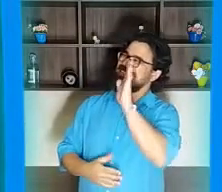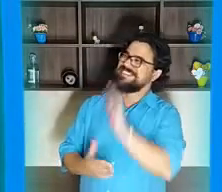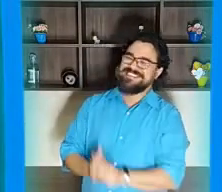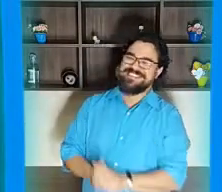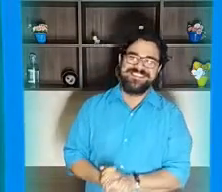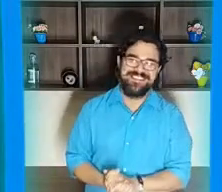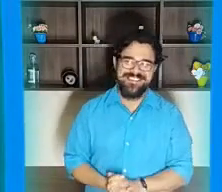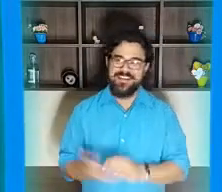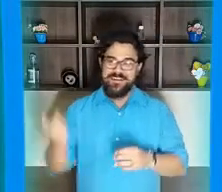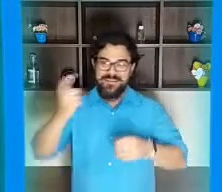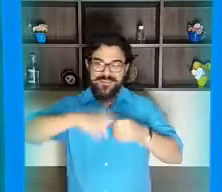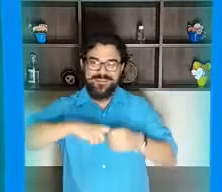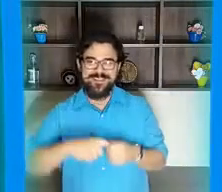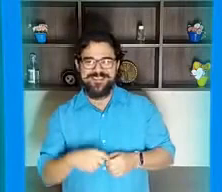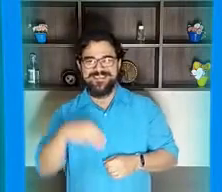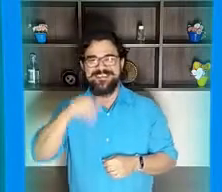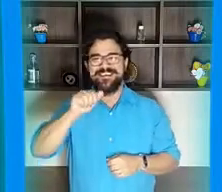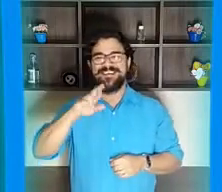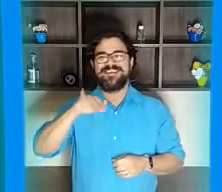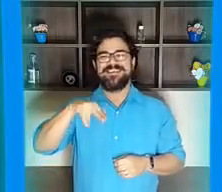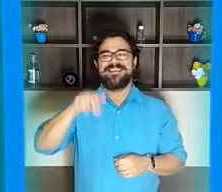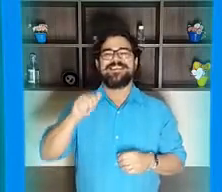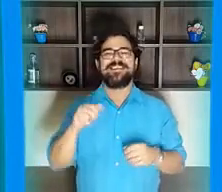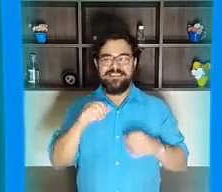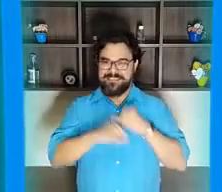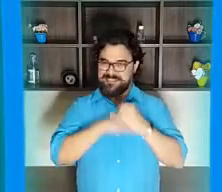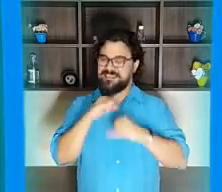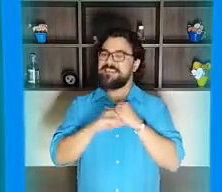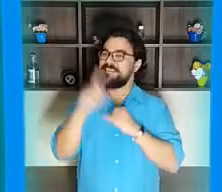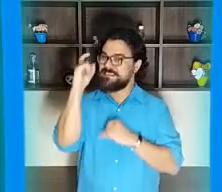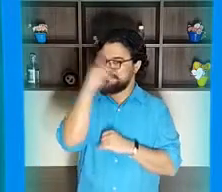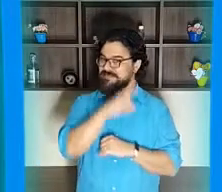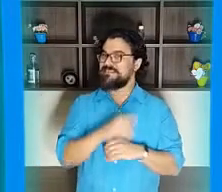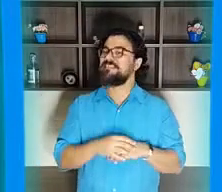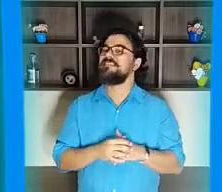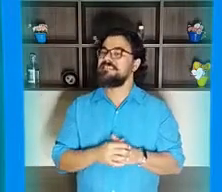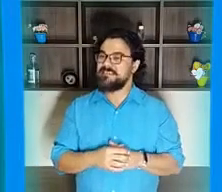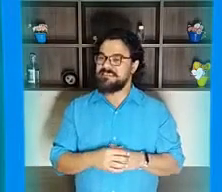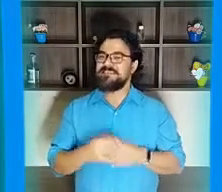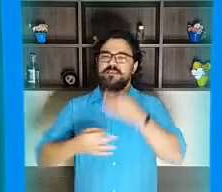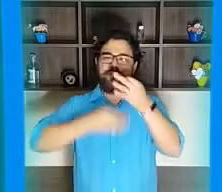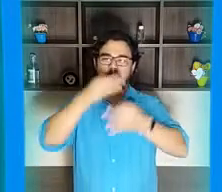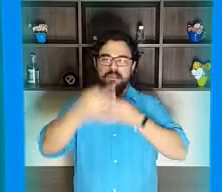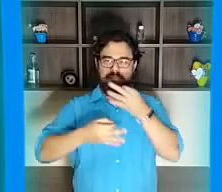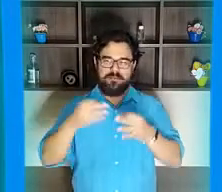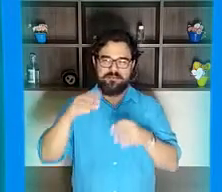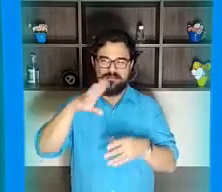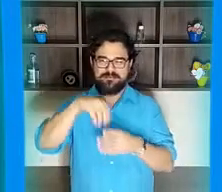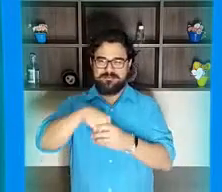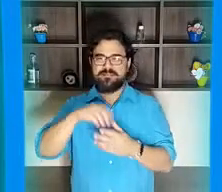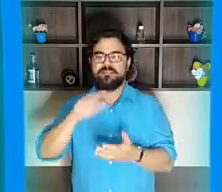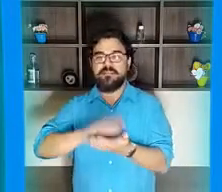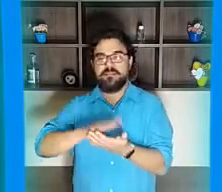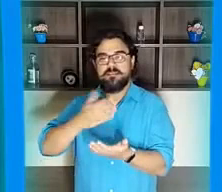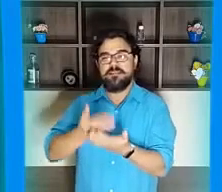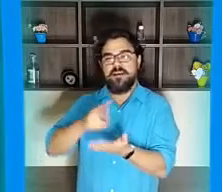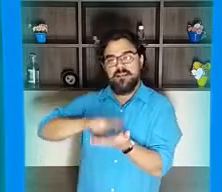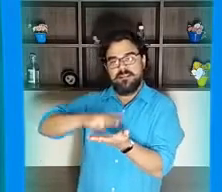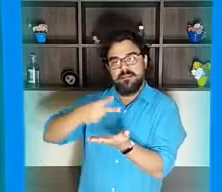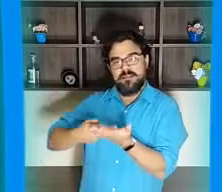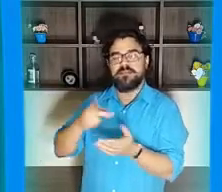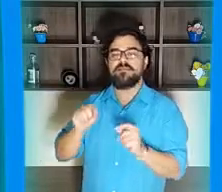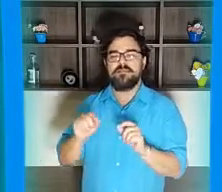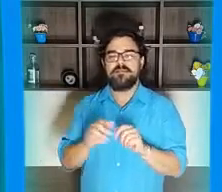A internet aqui tá difícil. Vamos lá, então, para os comentários em relação à apresentação da oficina. E aê, né,